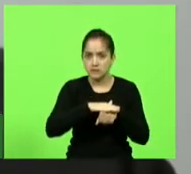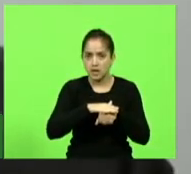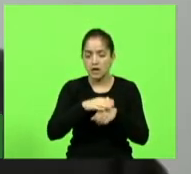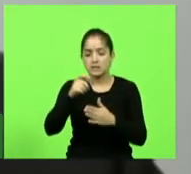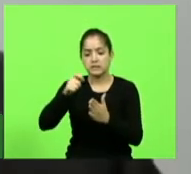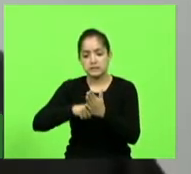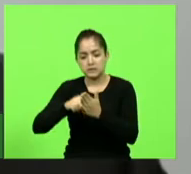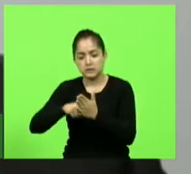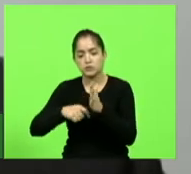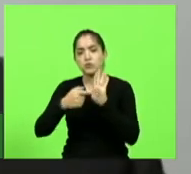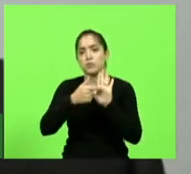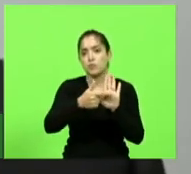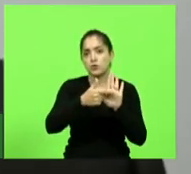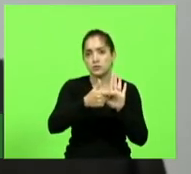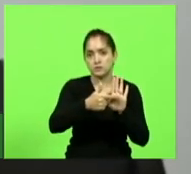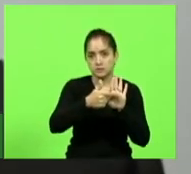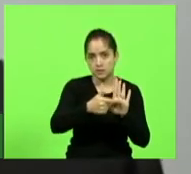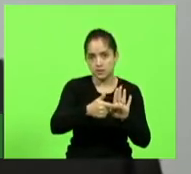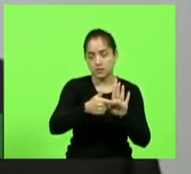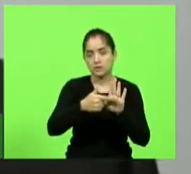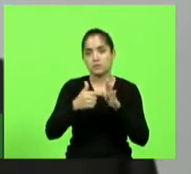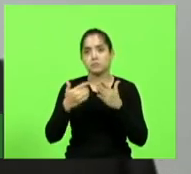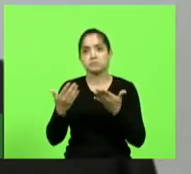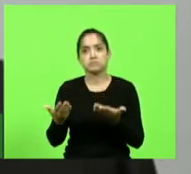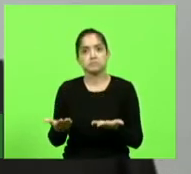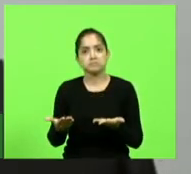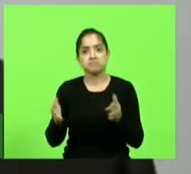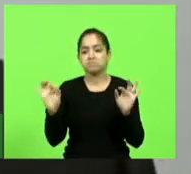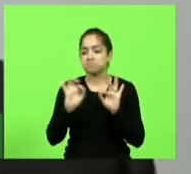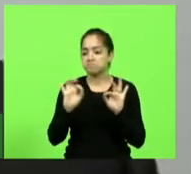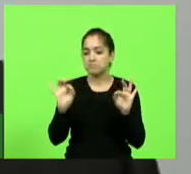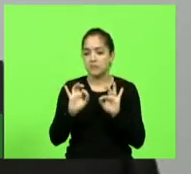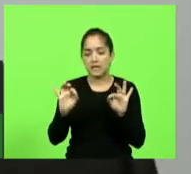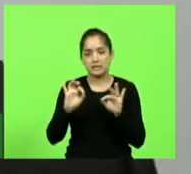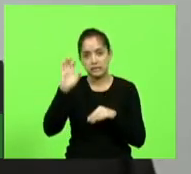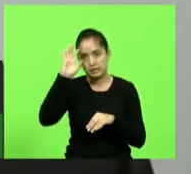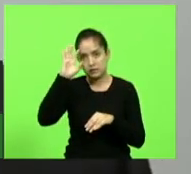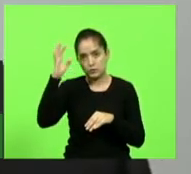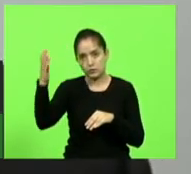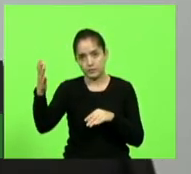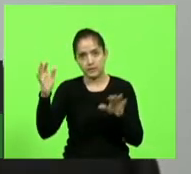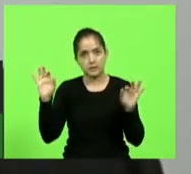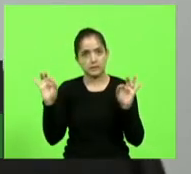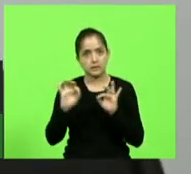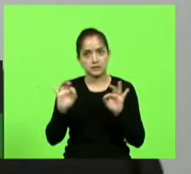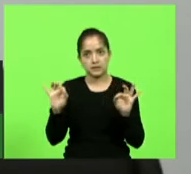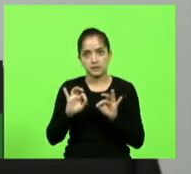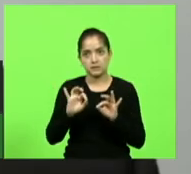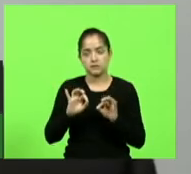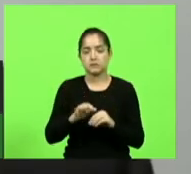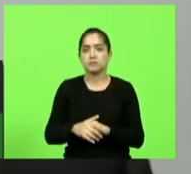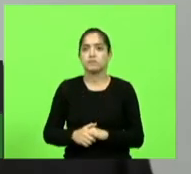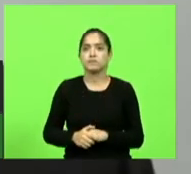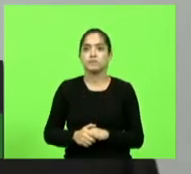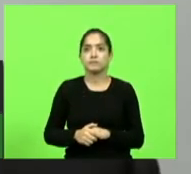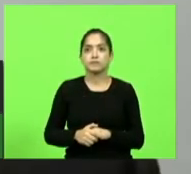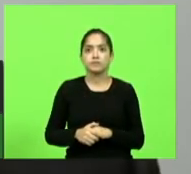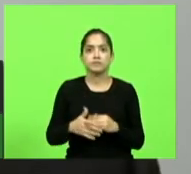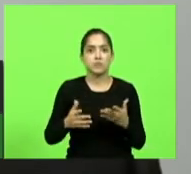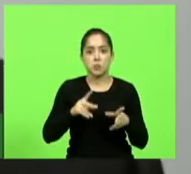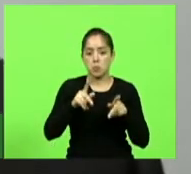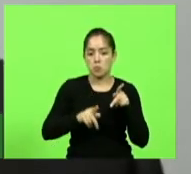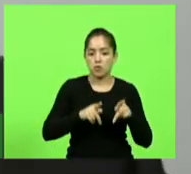assinaturas, tive tratativa com a Casan. De nada adiantou. Ouvidos de mercador. O povo não foi